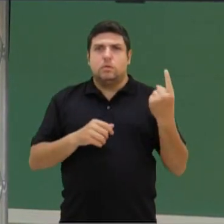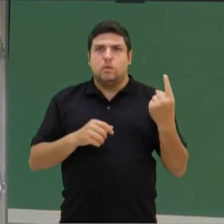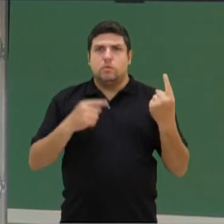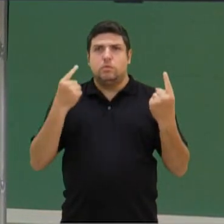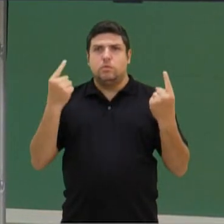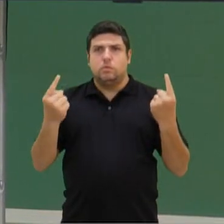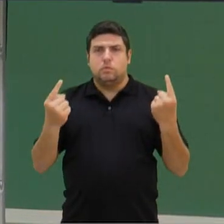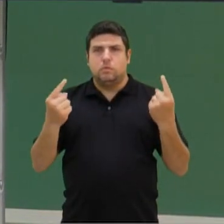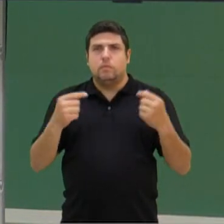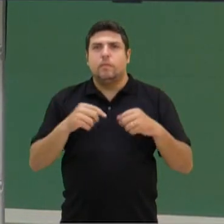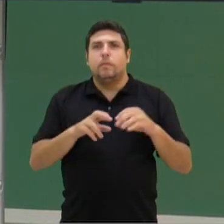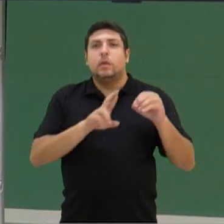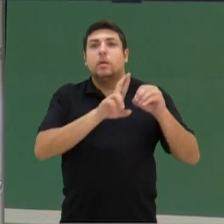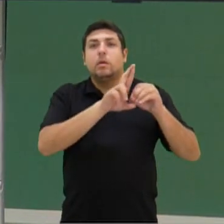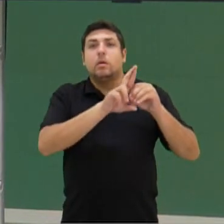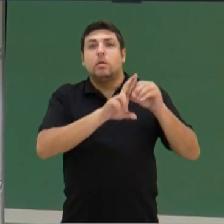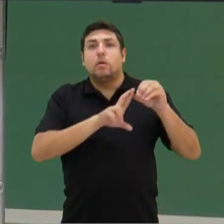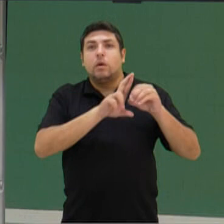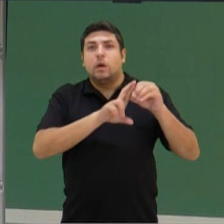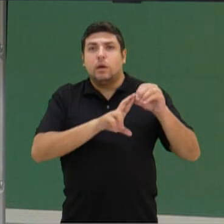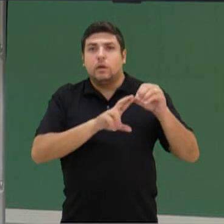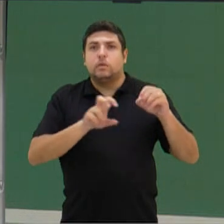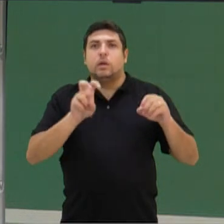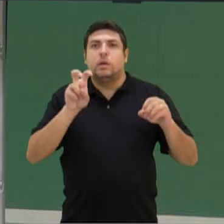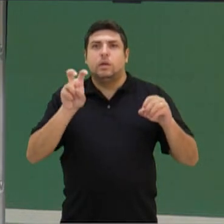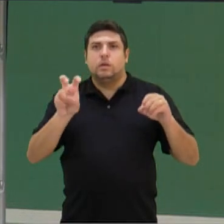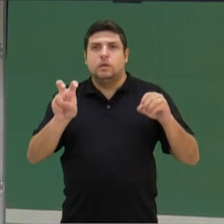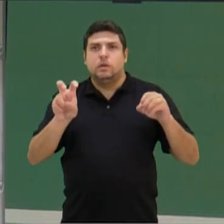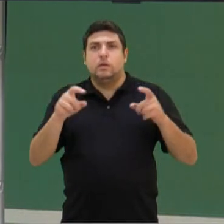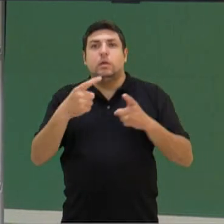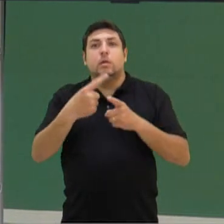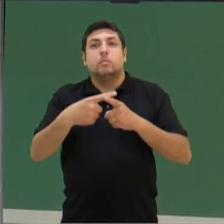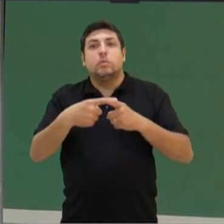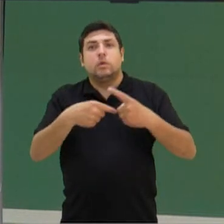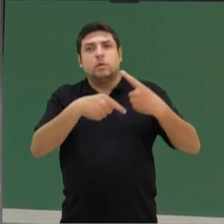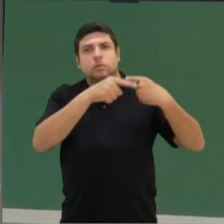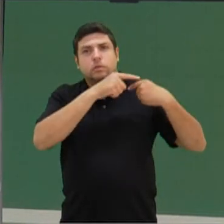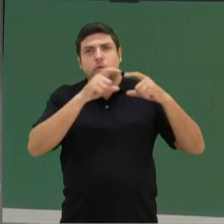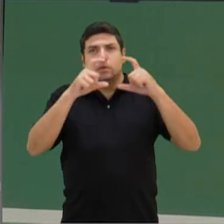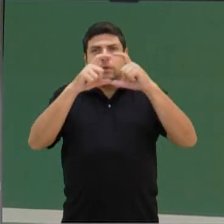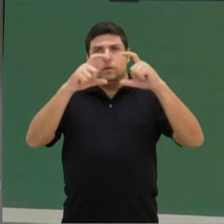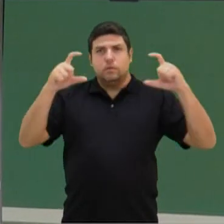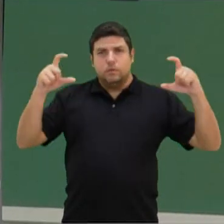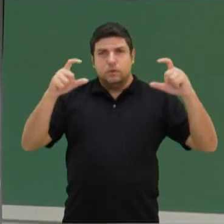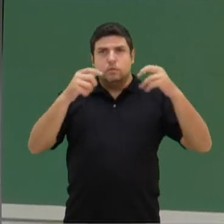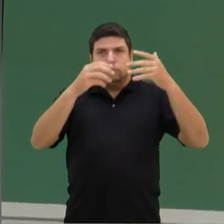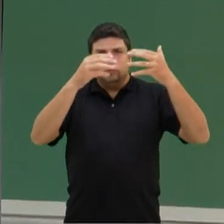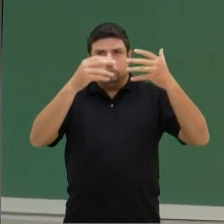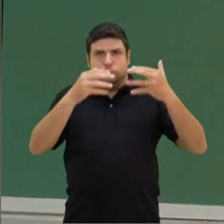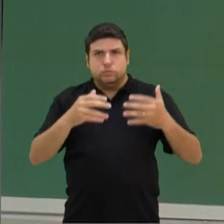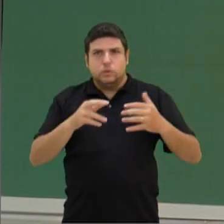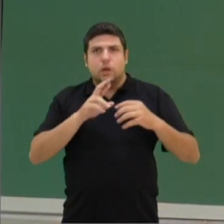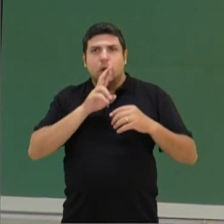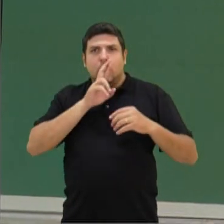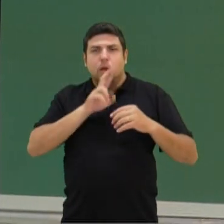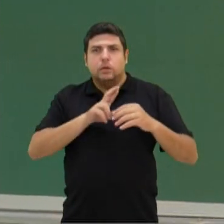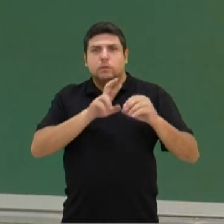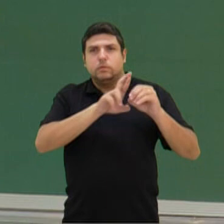O raio, 5, porque na estrutura da equação da circunferência, raio, 5.